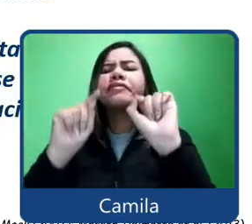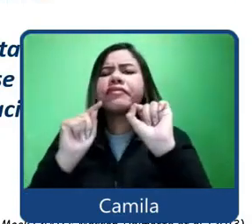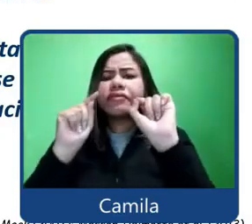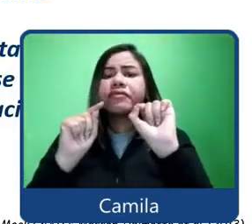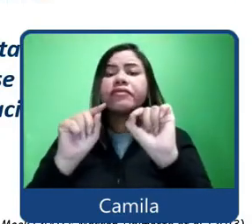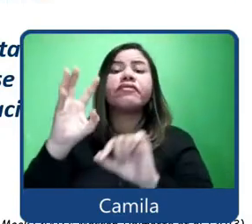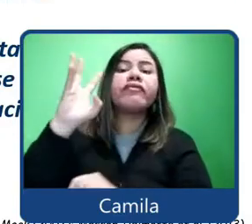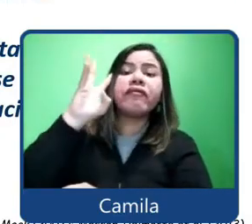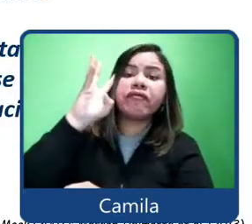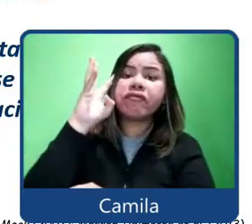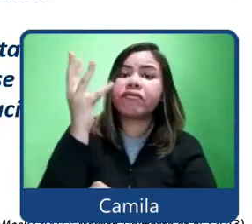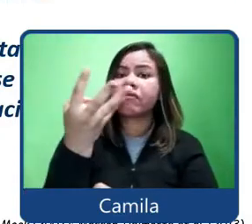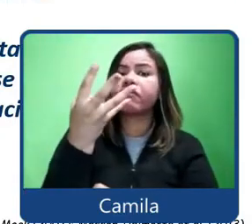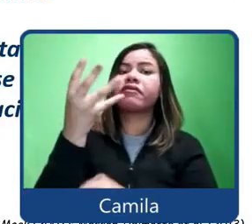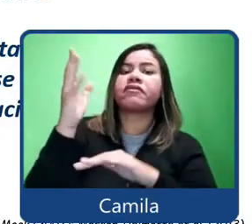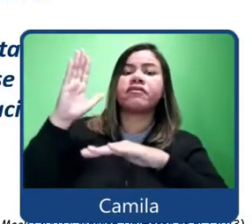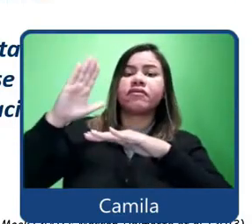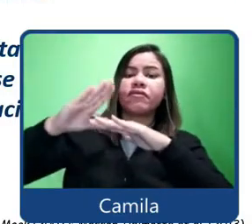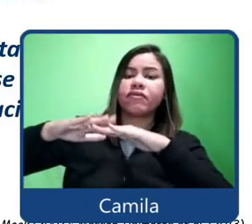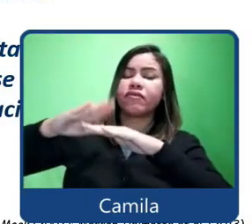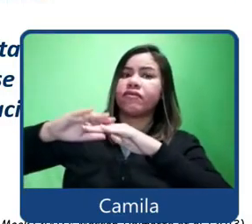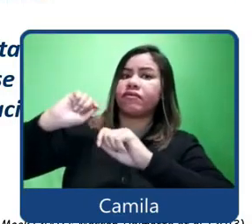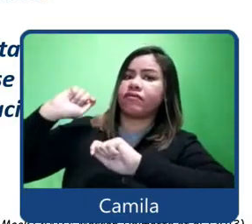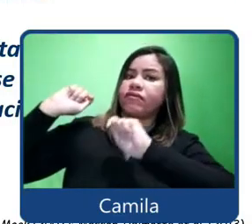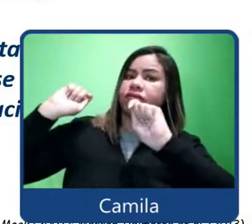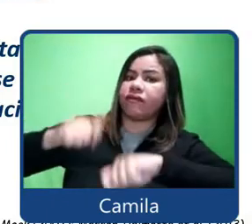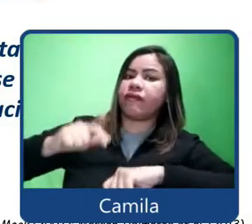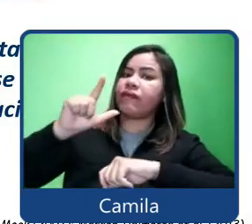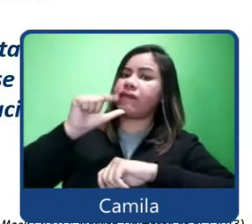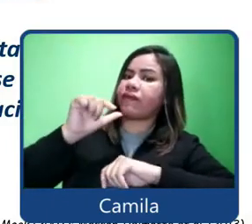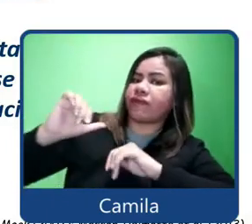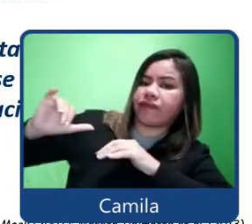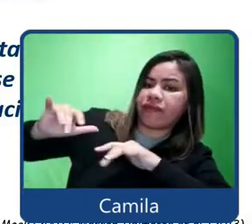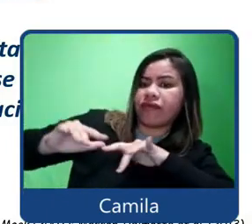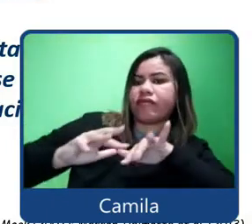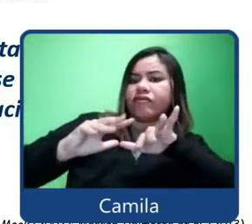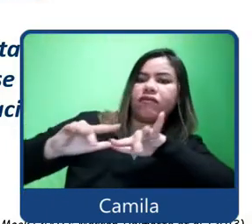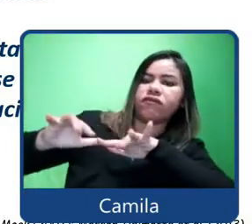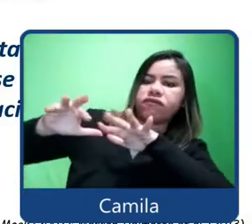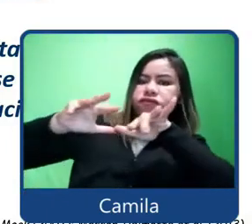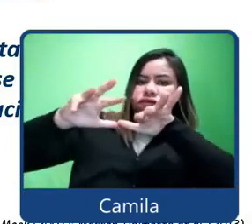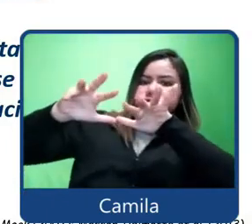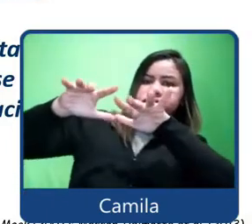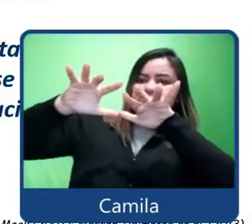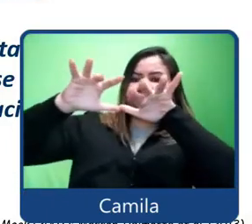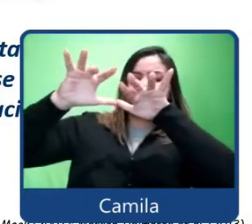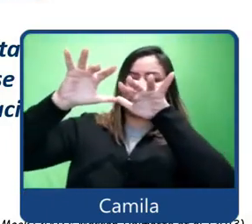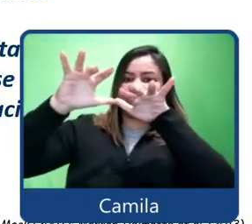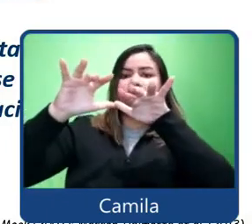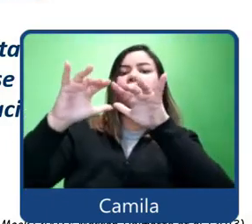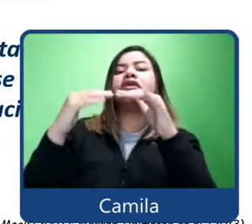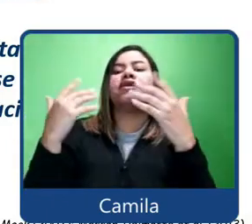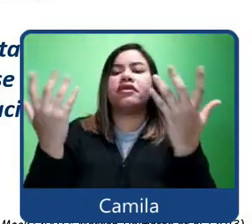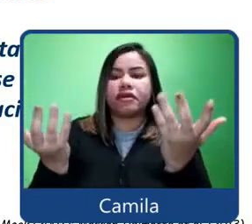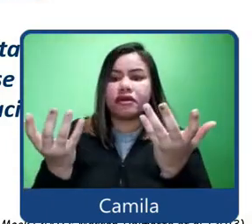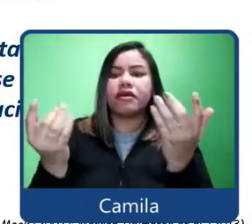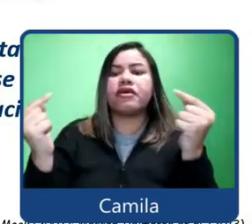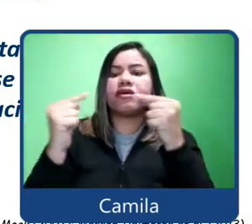capaz de gerar taxa de elevação do nível do mar muito mais alta do que a atual, existindo a forçante